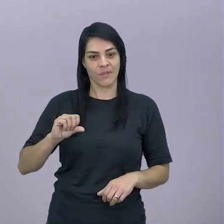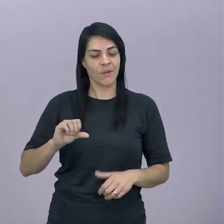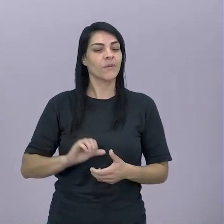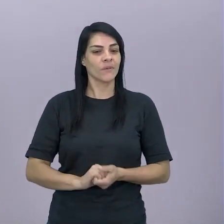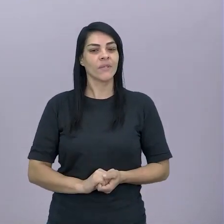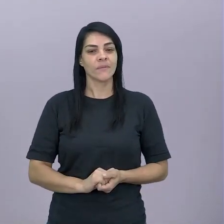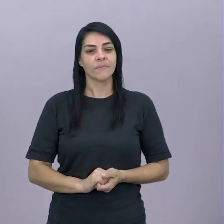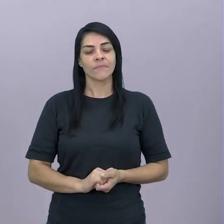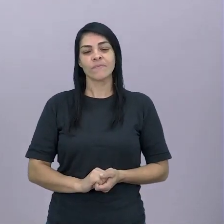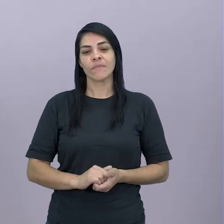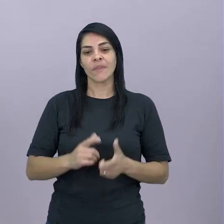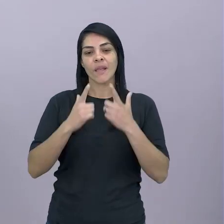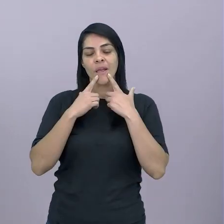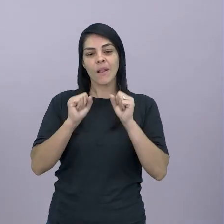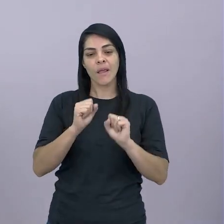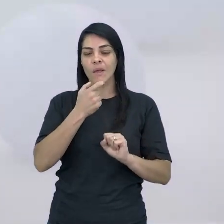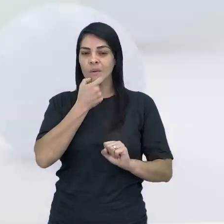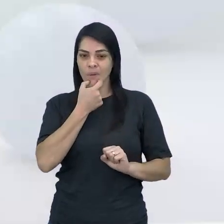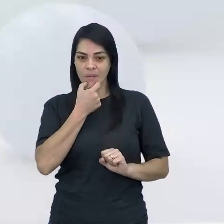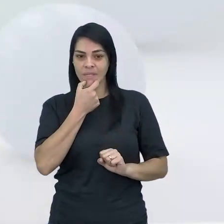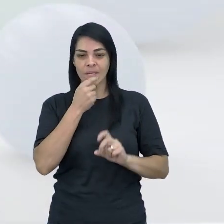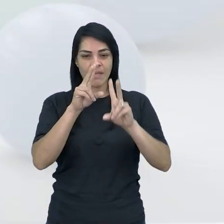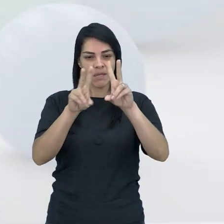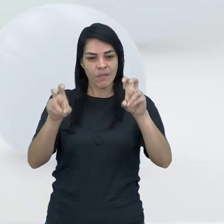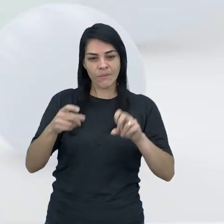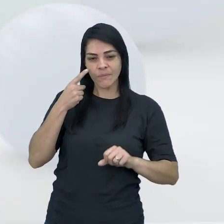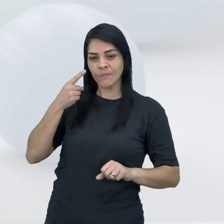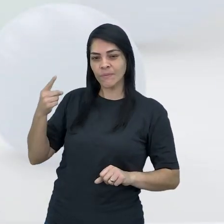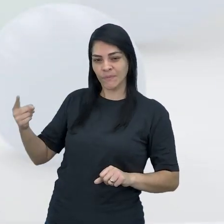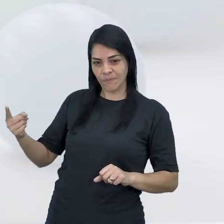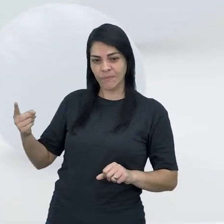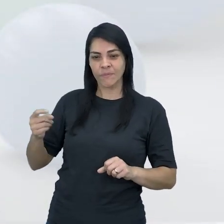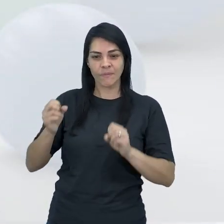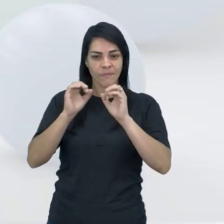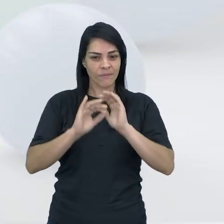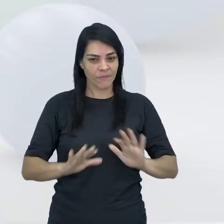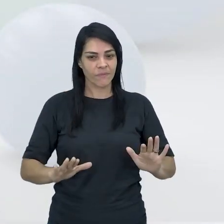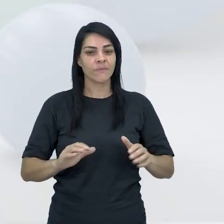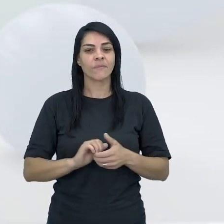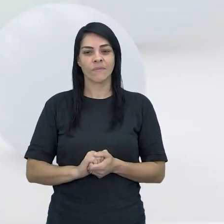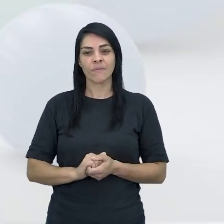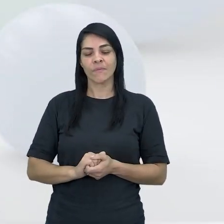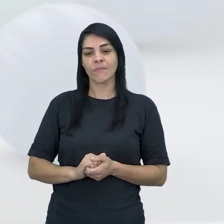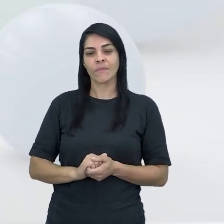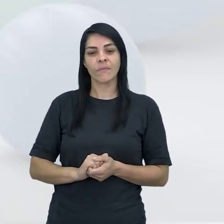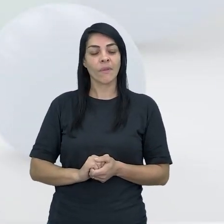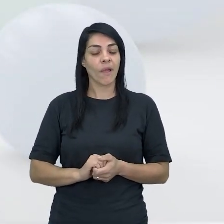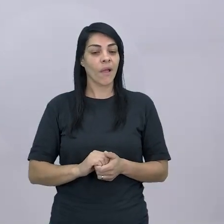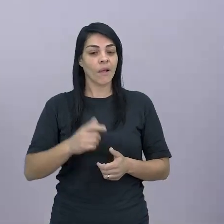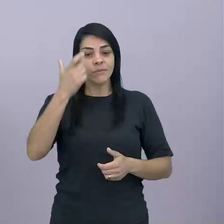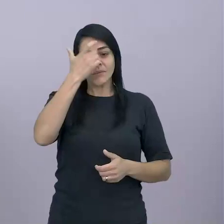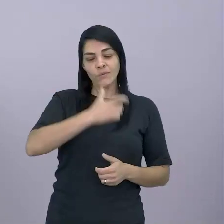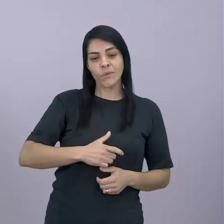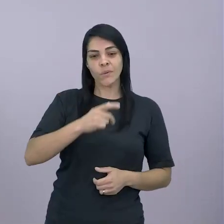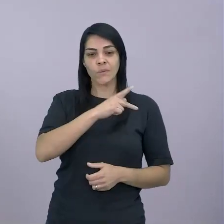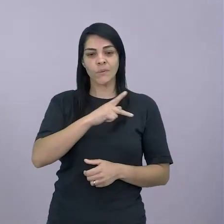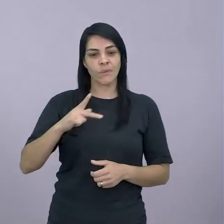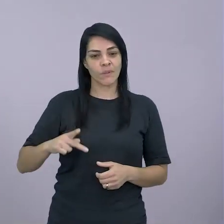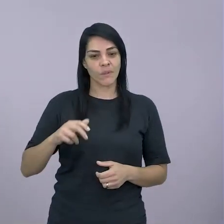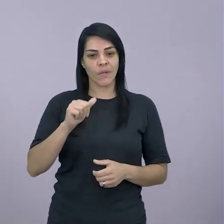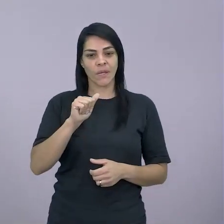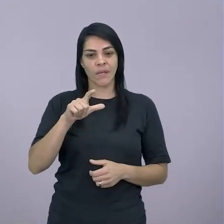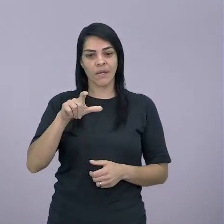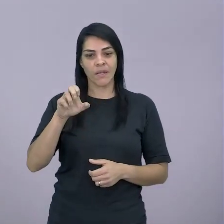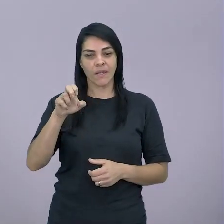Inglesa. E o nosso tema hoje é o eixo Dimensão Intercultural. Eu sou Alexandra Granato,